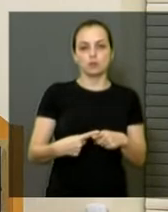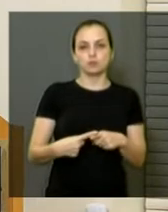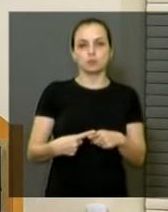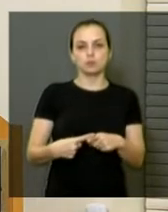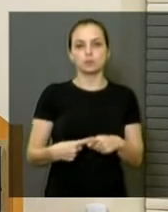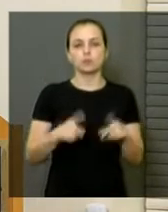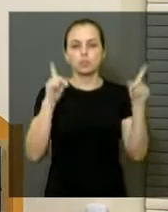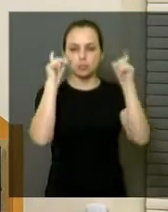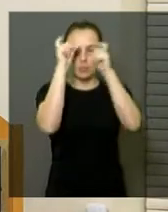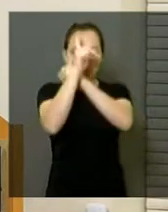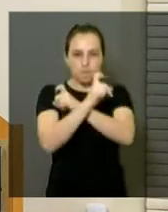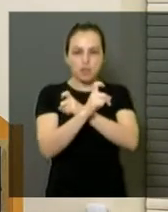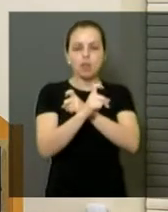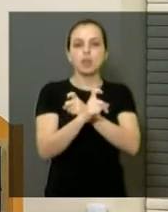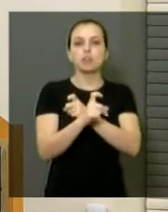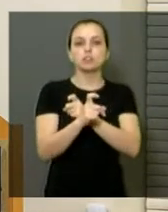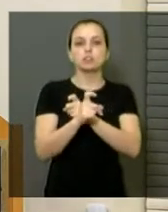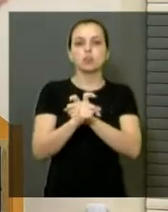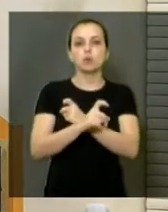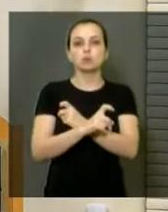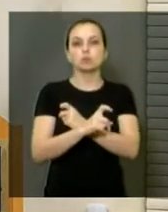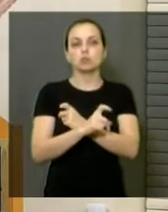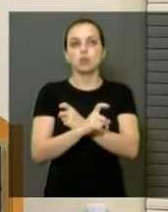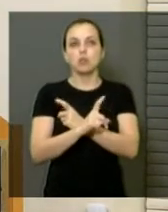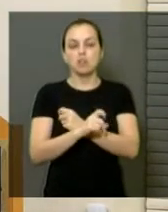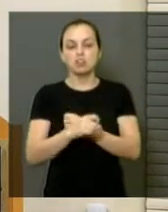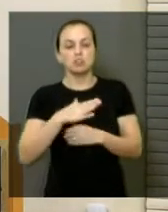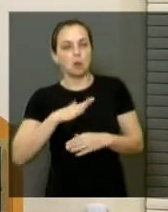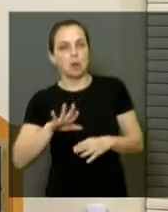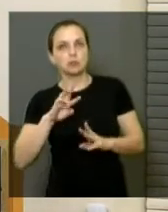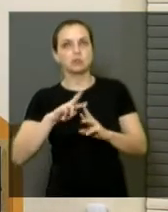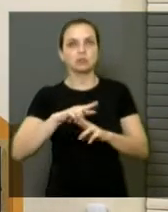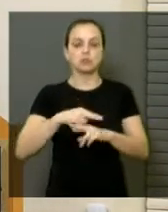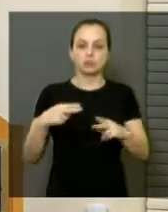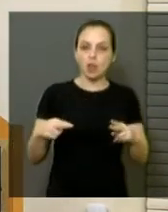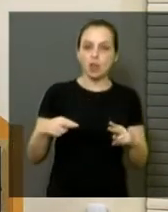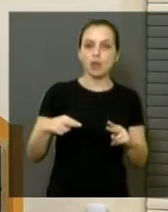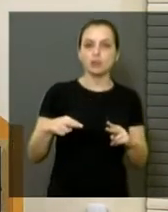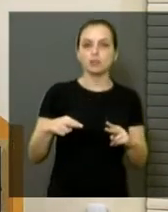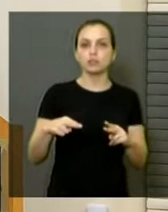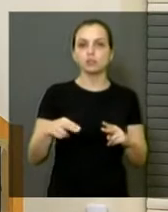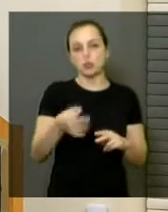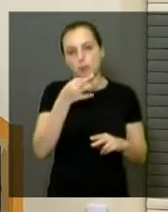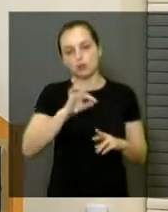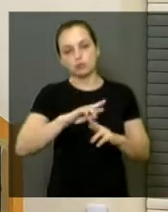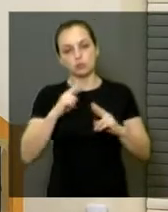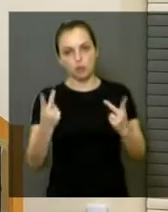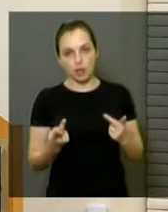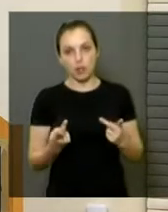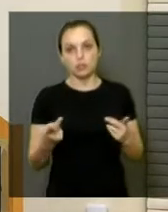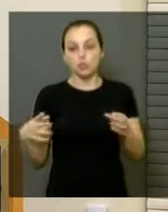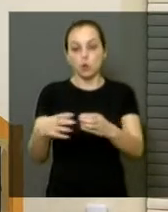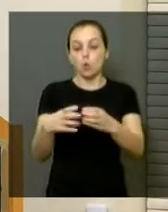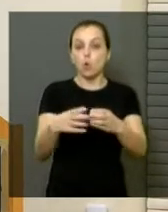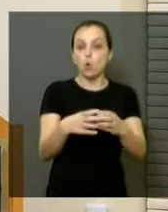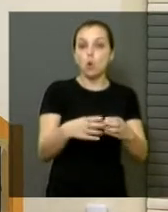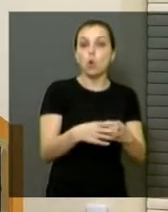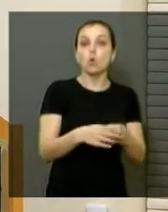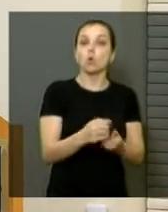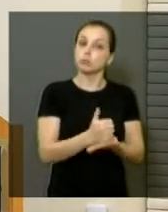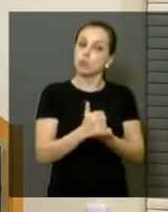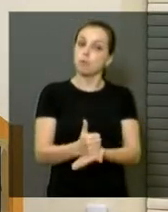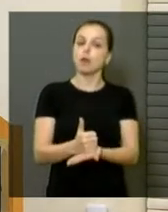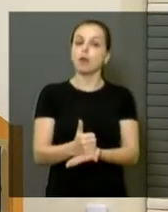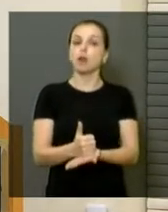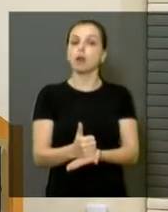tem dificuldade em lidar com a diversidade, ainda que o discurso seja o da democracia, a sua equipe, quem está ali na sua base de